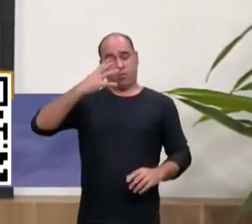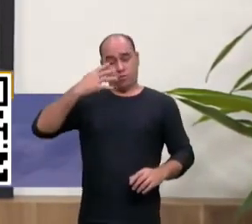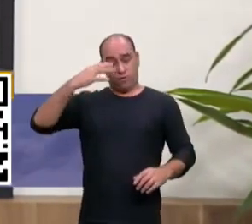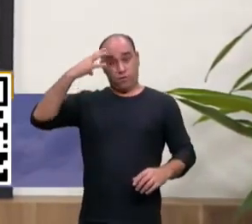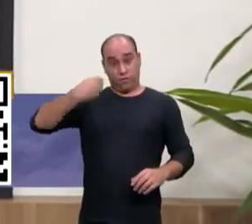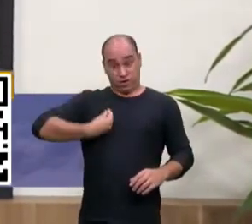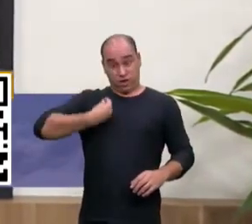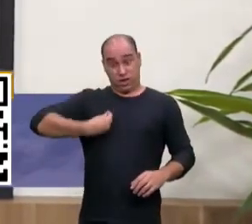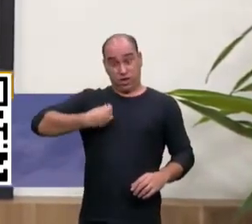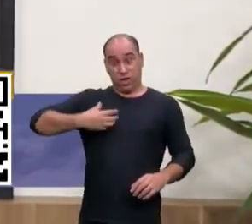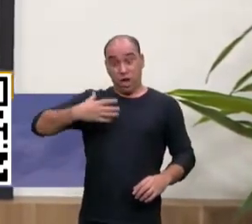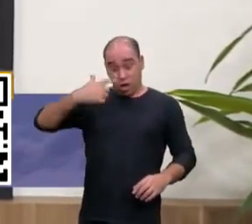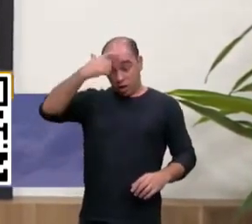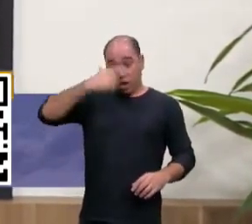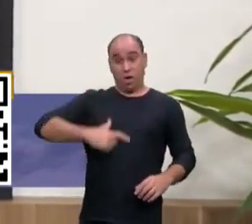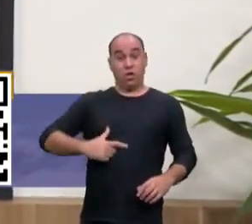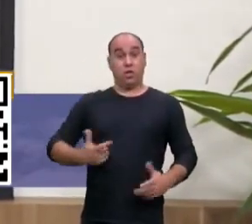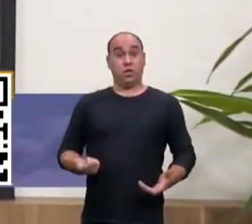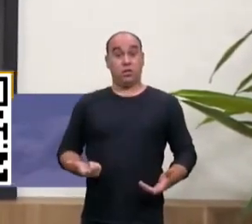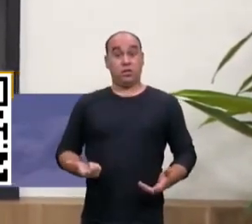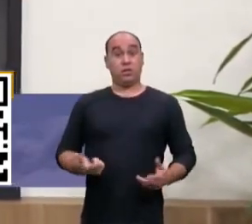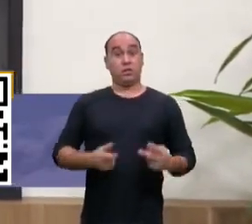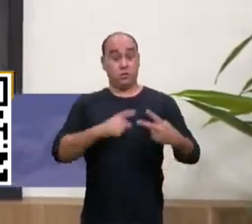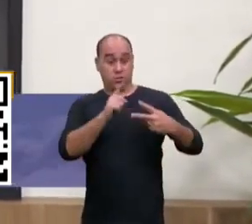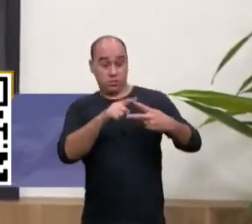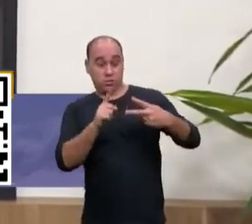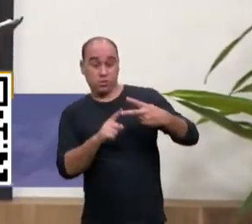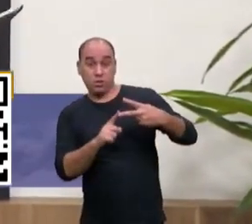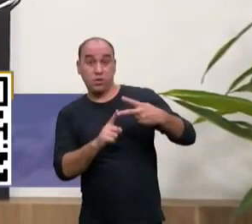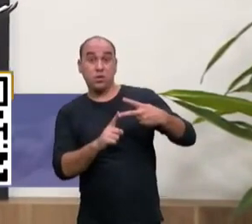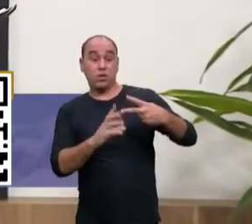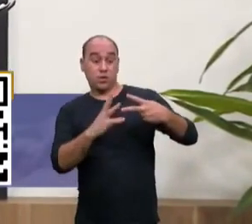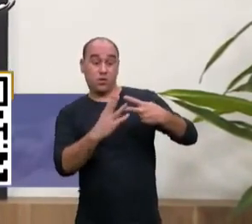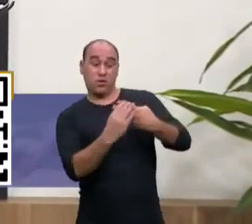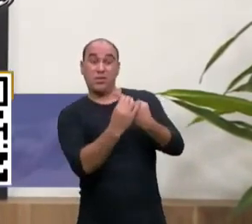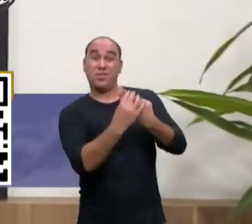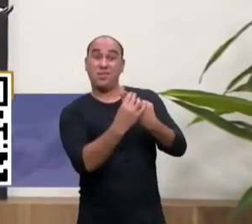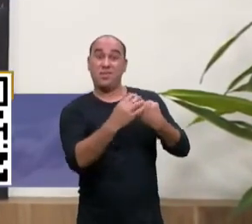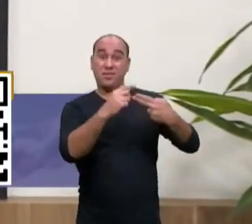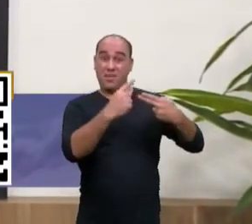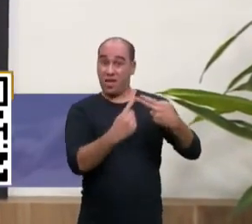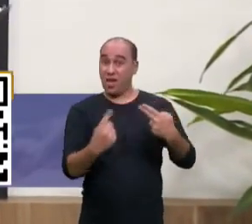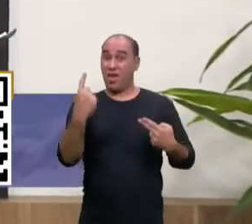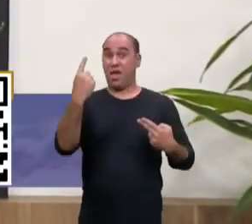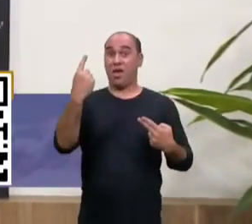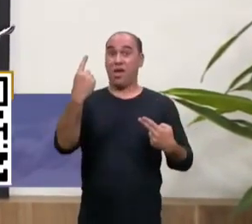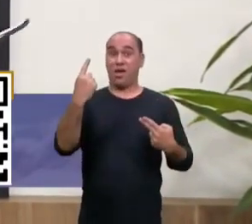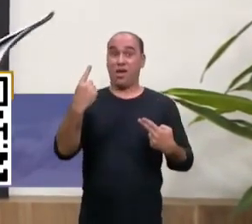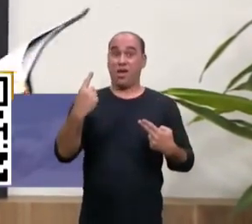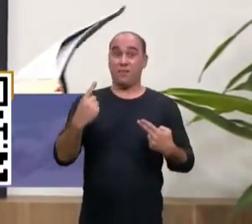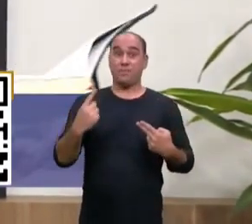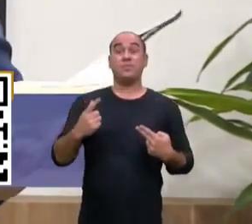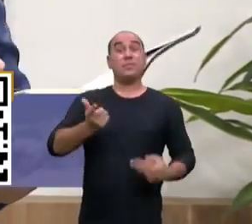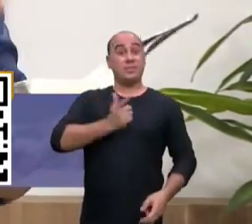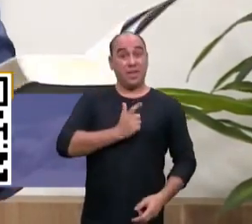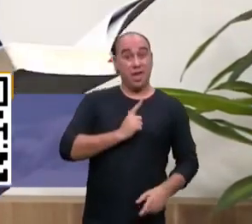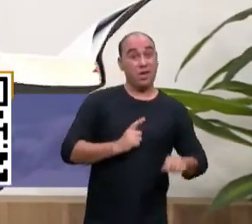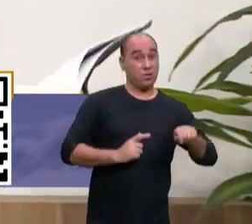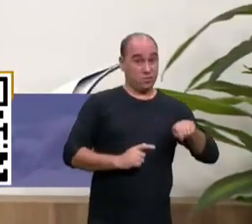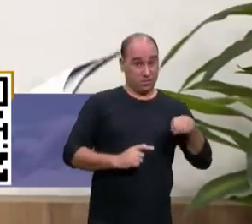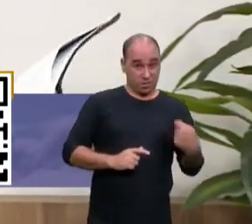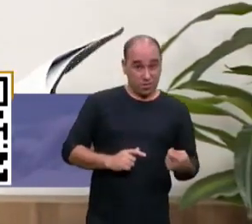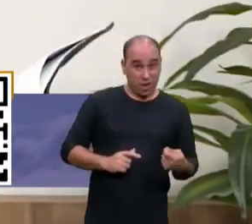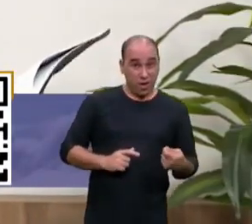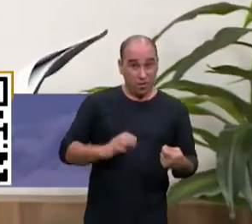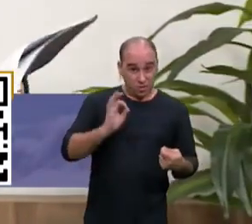homem passou a ter alma vivente não o homem não tem uma Alma O homem é uma alma acesso por isso a Bíblia fala o homem